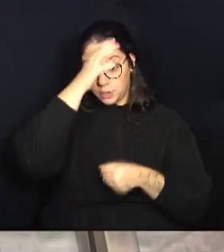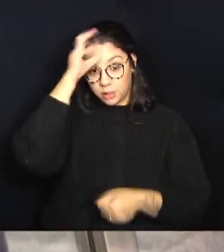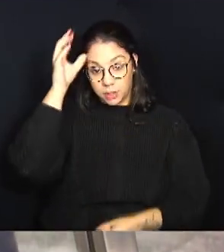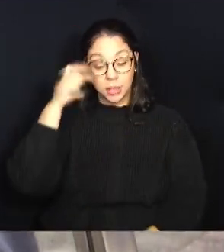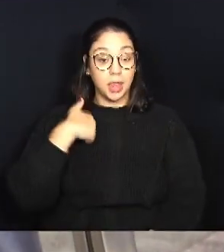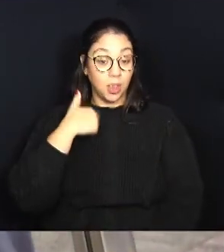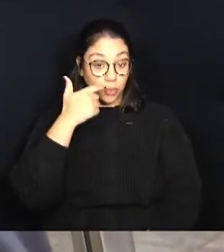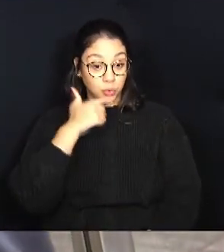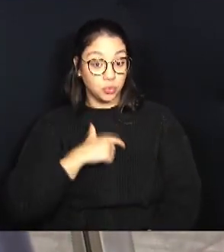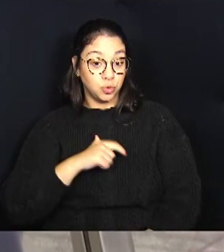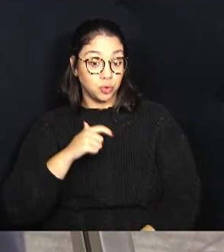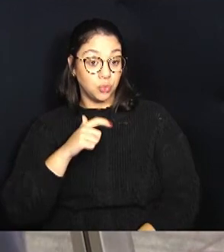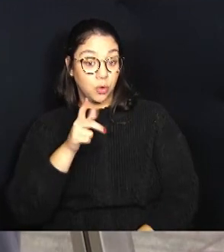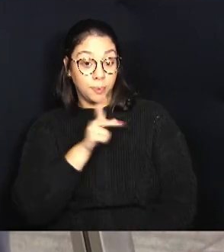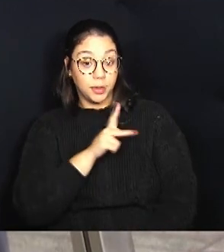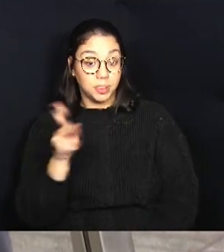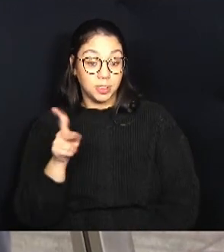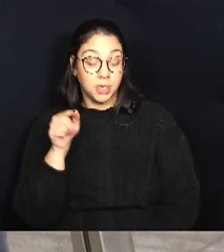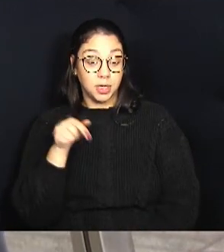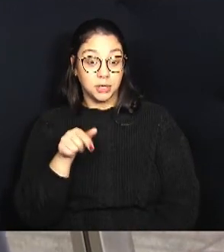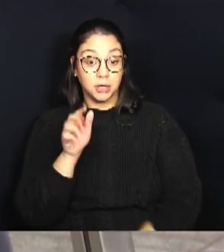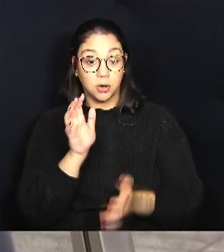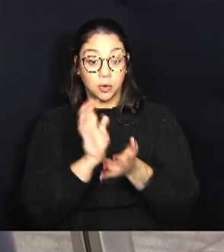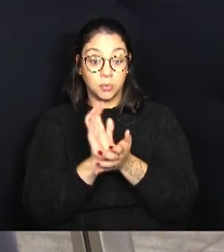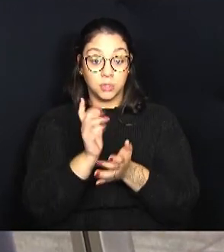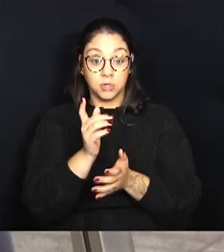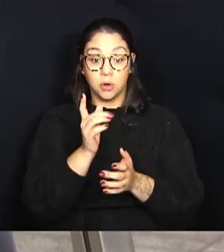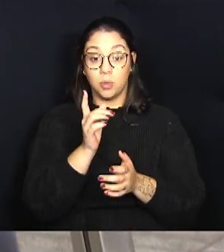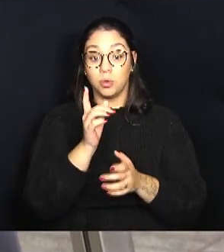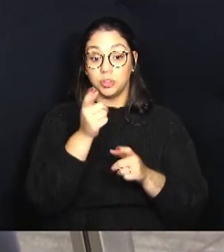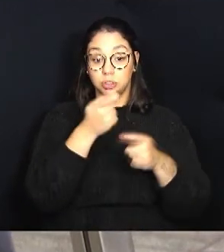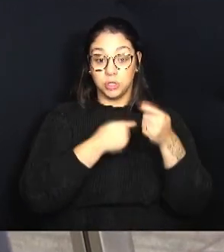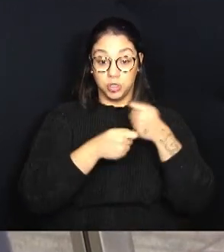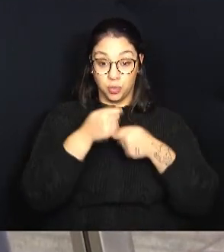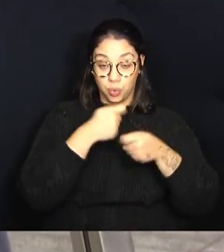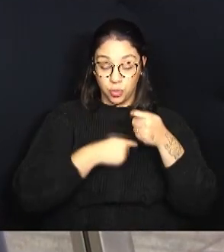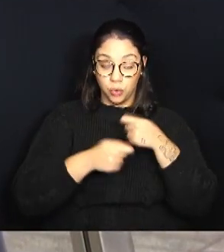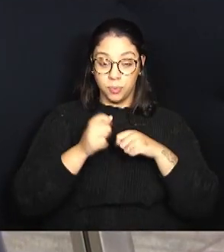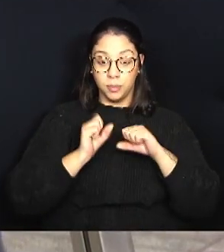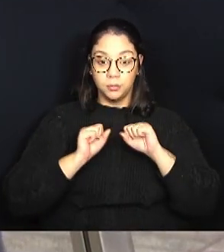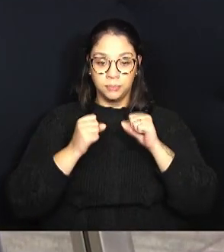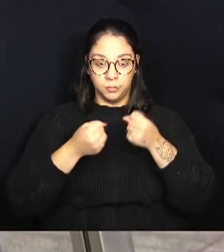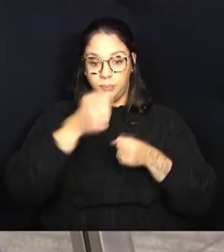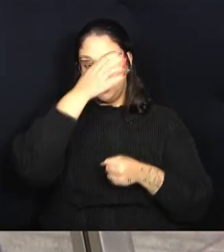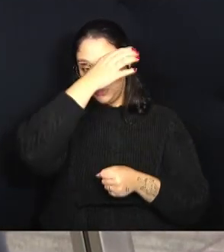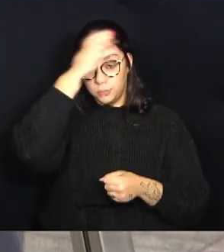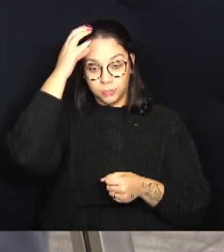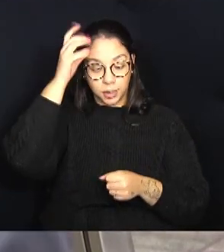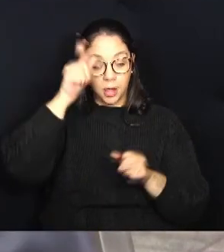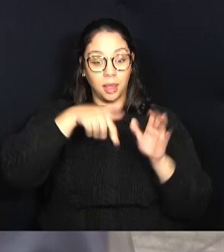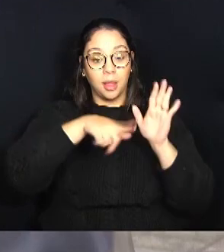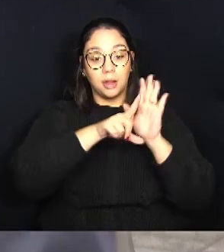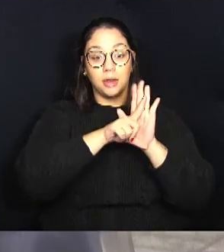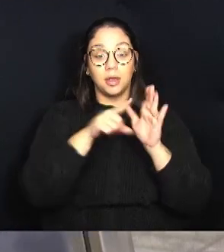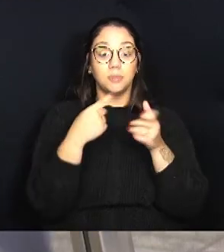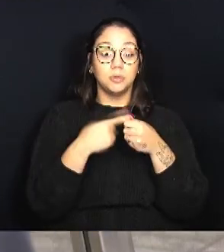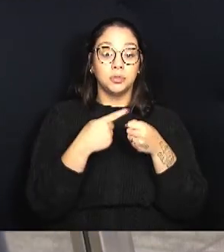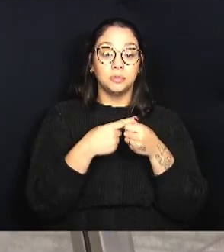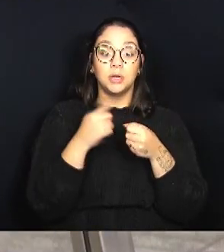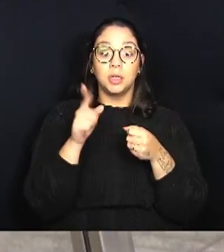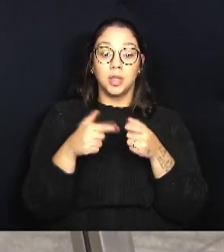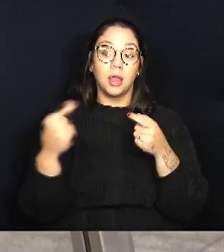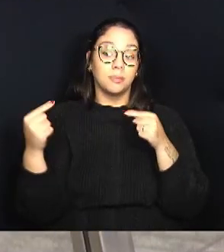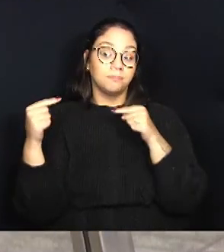comissão de Economia e Direitos de Defesa do Consumidor, estou passando a lei municipal para que siga hoje a própria